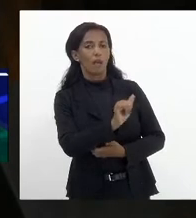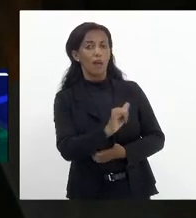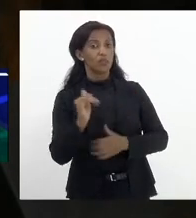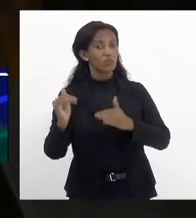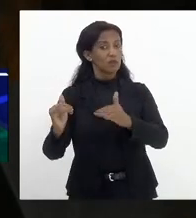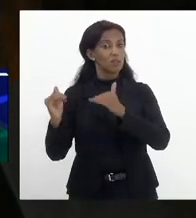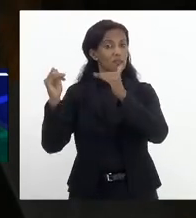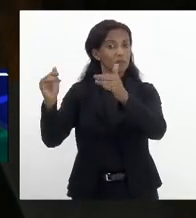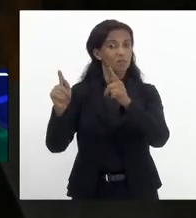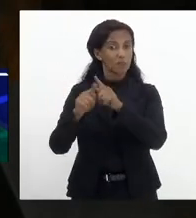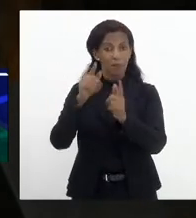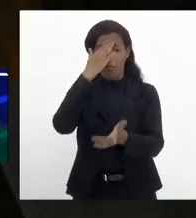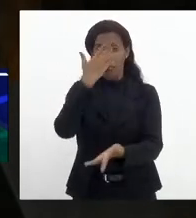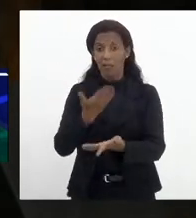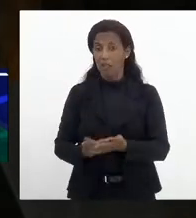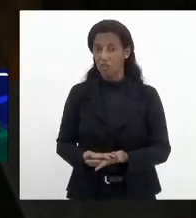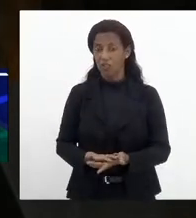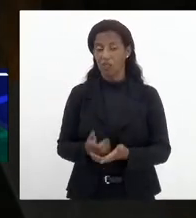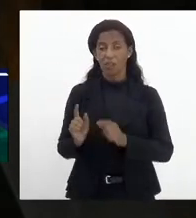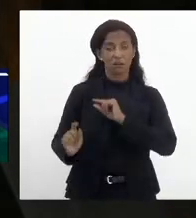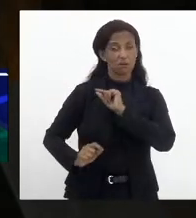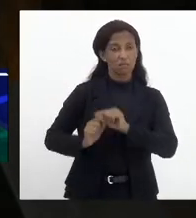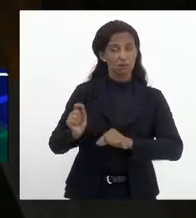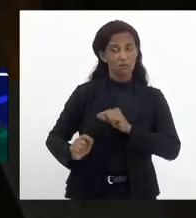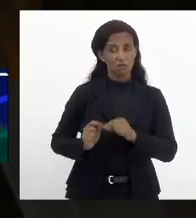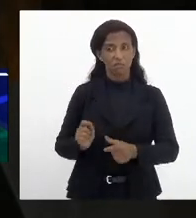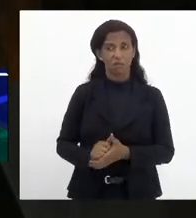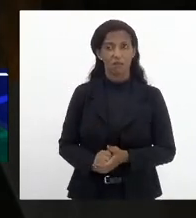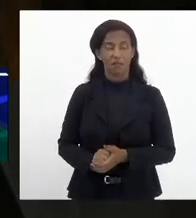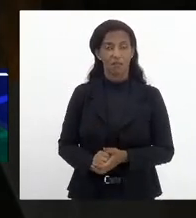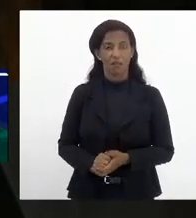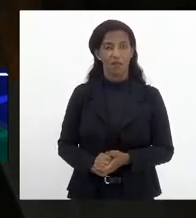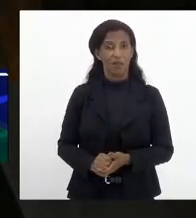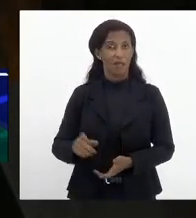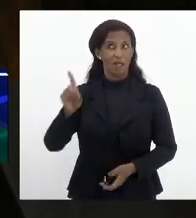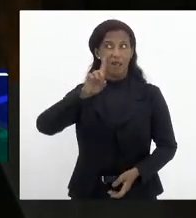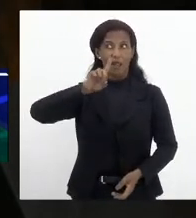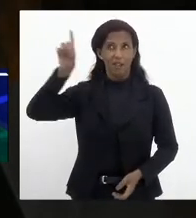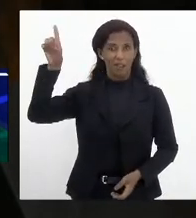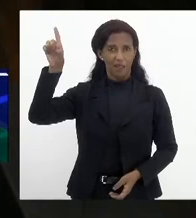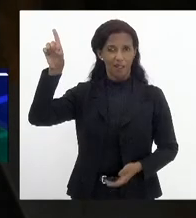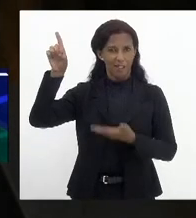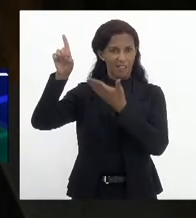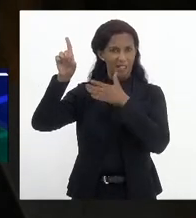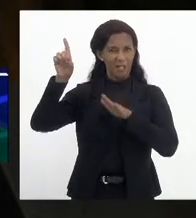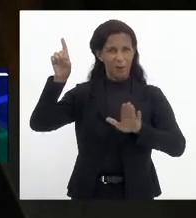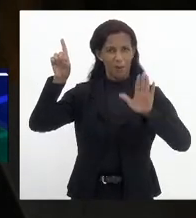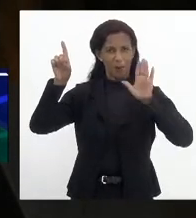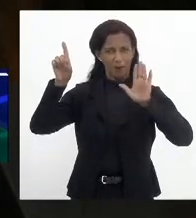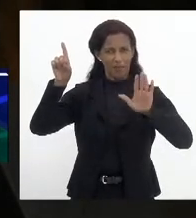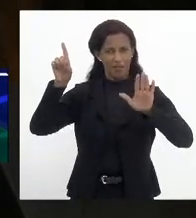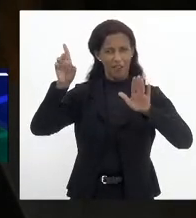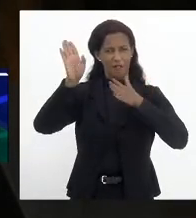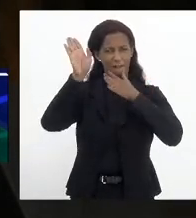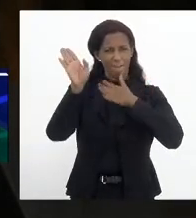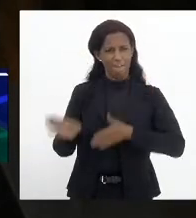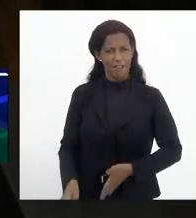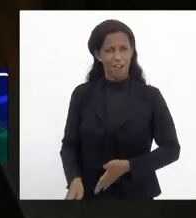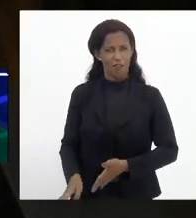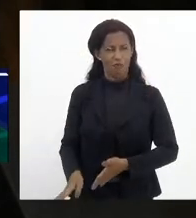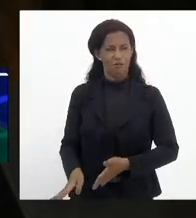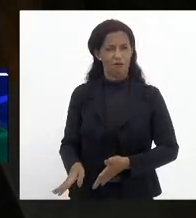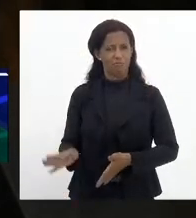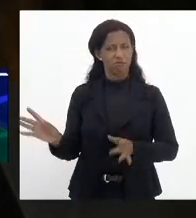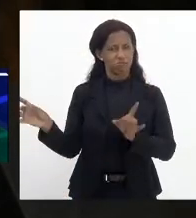tudo, que acredita que aquele que prometeu é fiel para cumprir. E, com